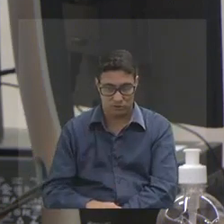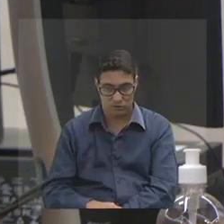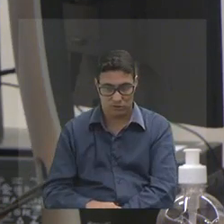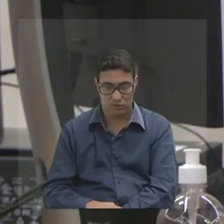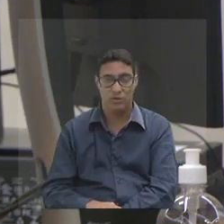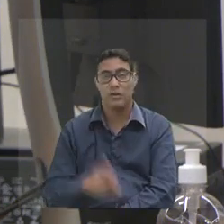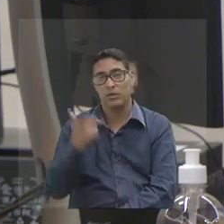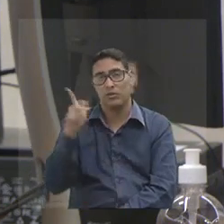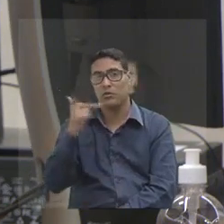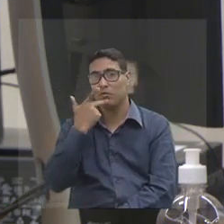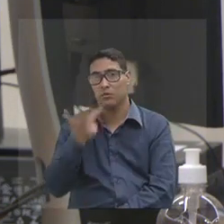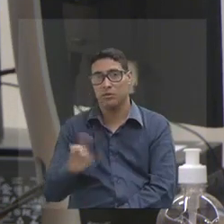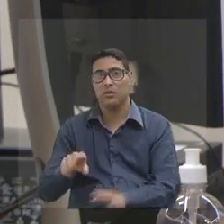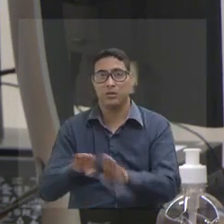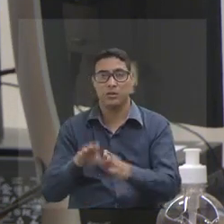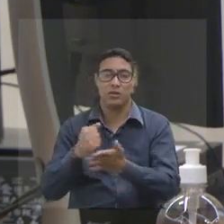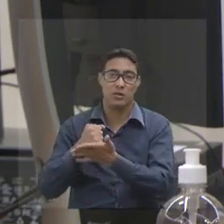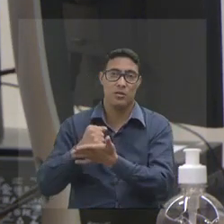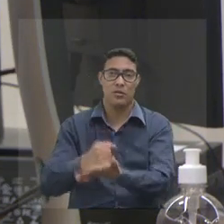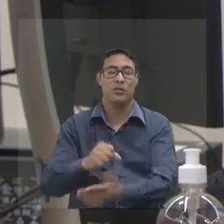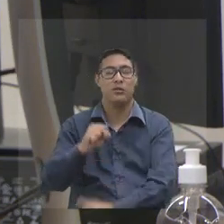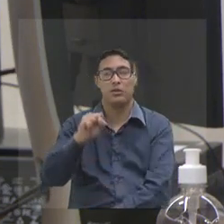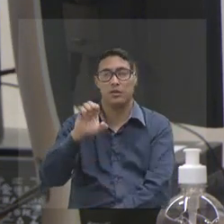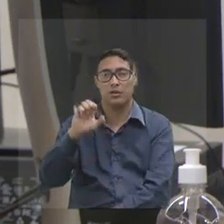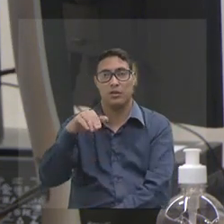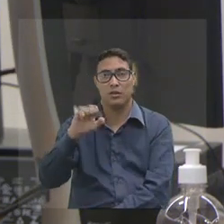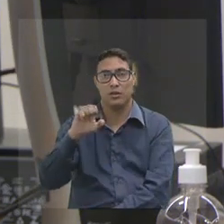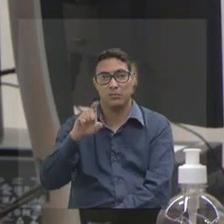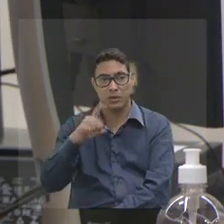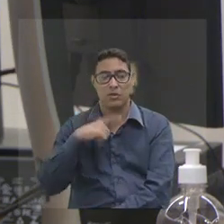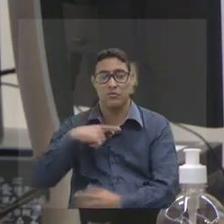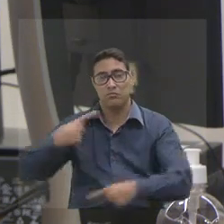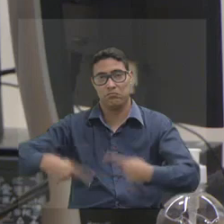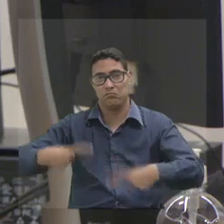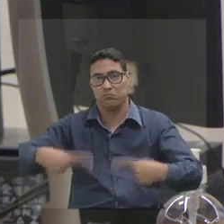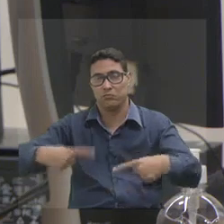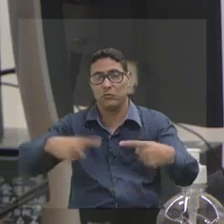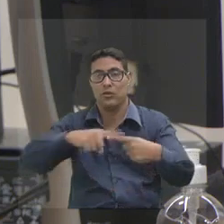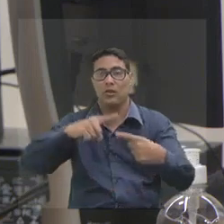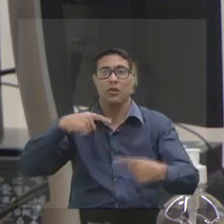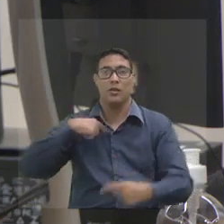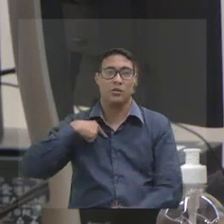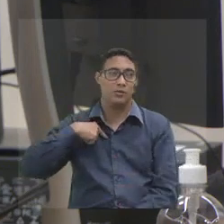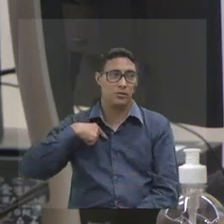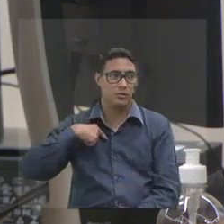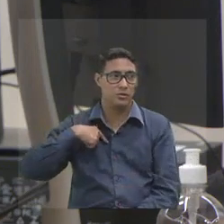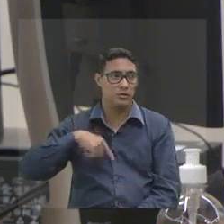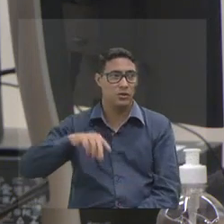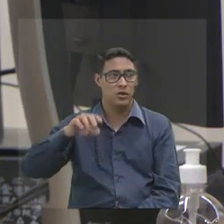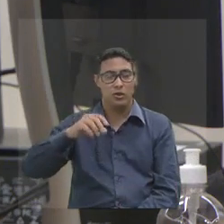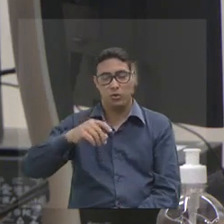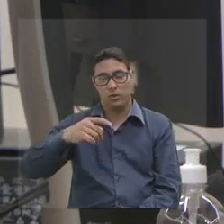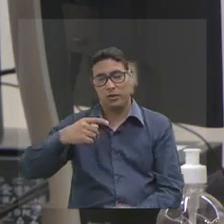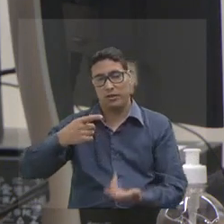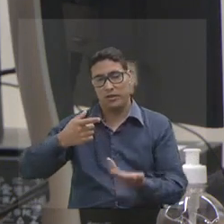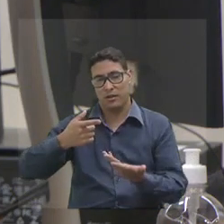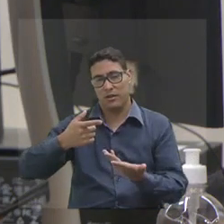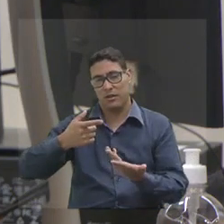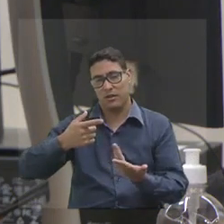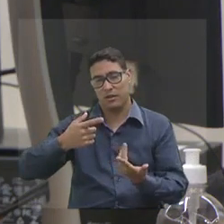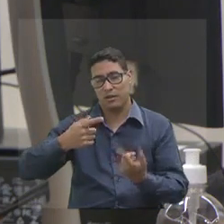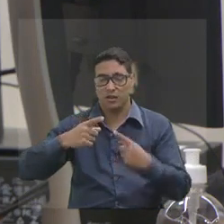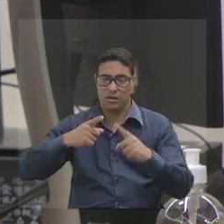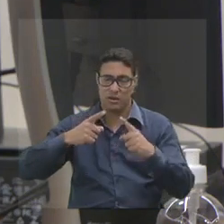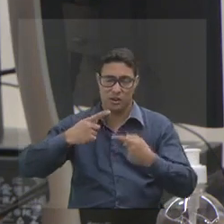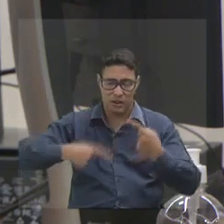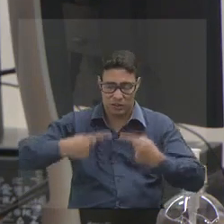retomar nessa casa aqui com o apoio da CEMAT que a discussão do cms Ecológico os critérios estabelecidos semestre Ecológico